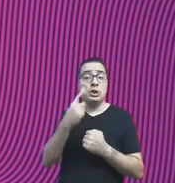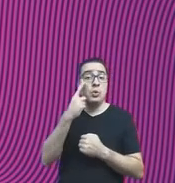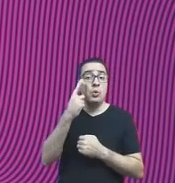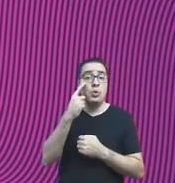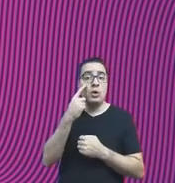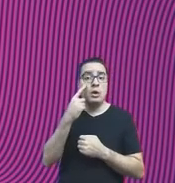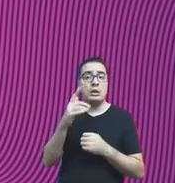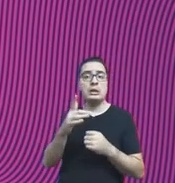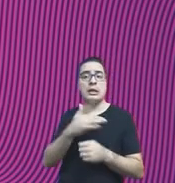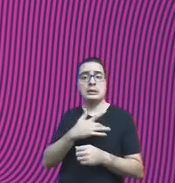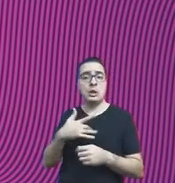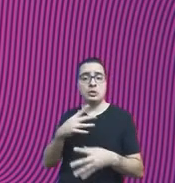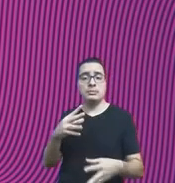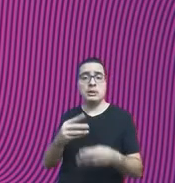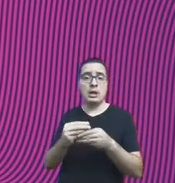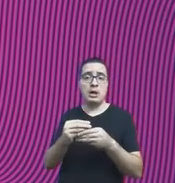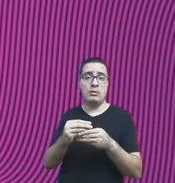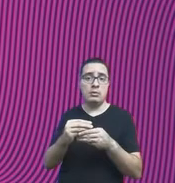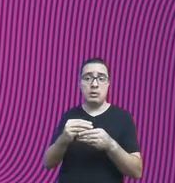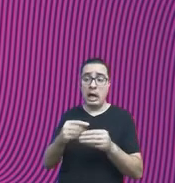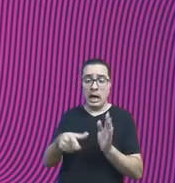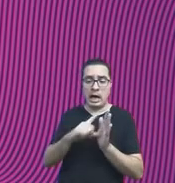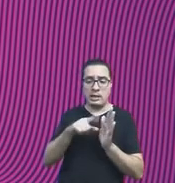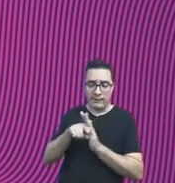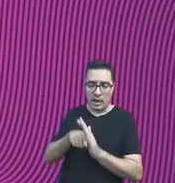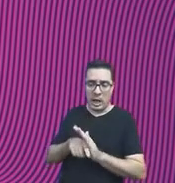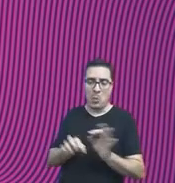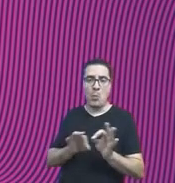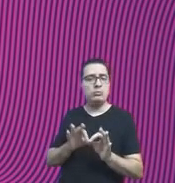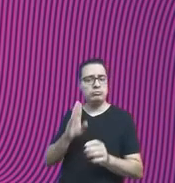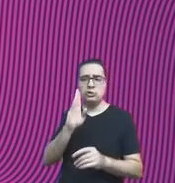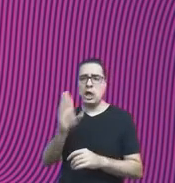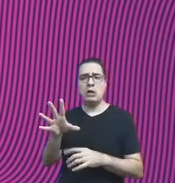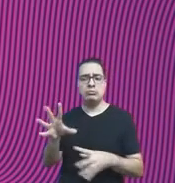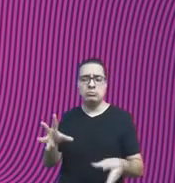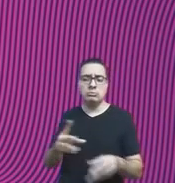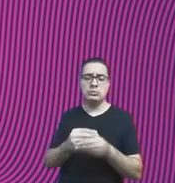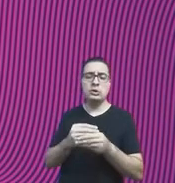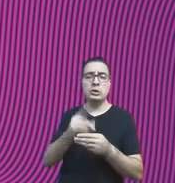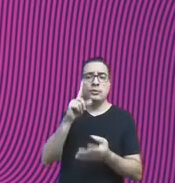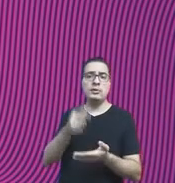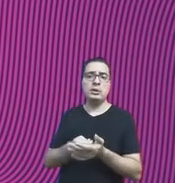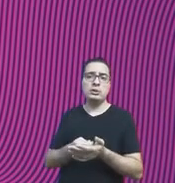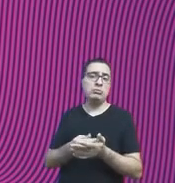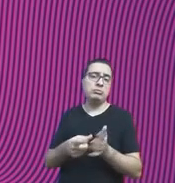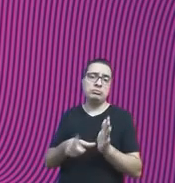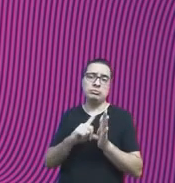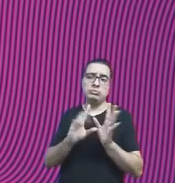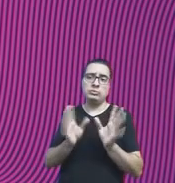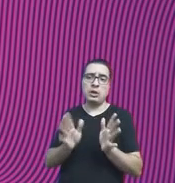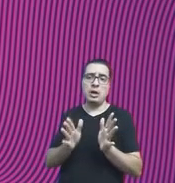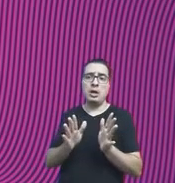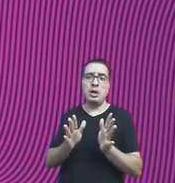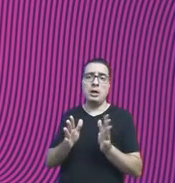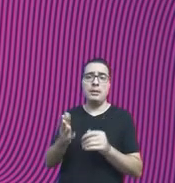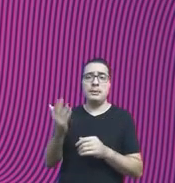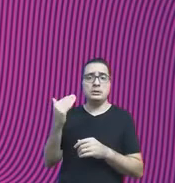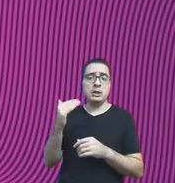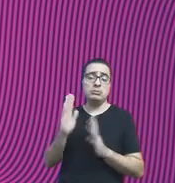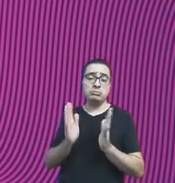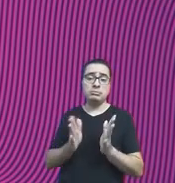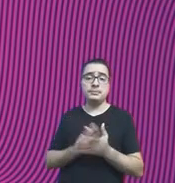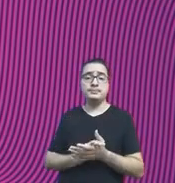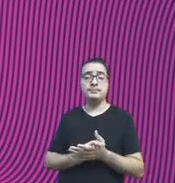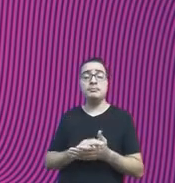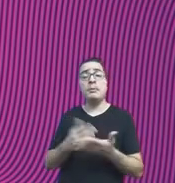Foi incorporada sem avaliação. Ela foi incorporada diretamente, porque tinha sido incorporada pela Conitec no SUS. Mas um exemplo de como a gente